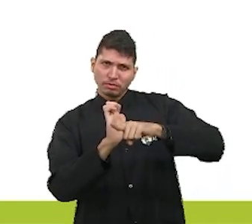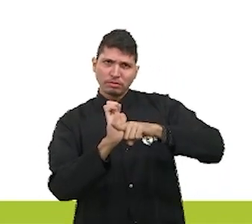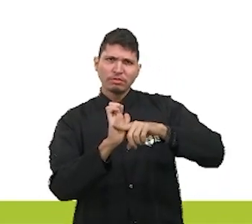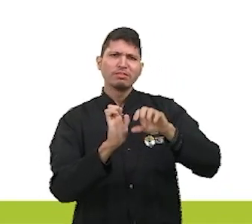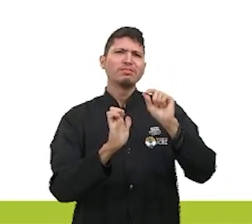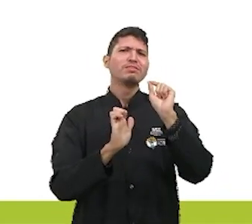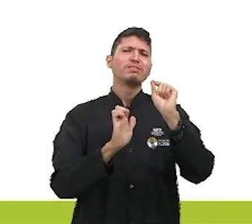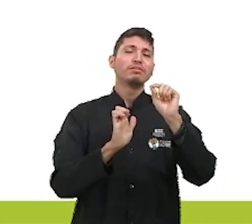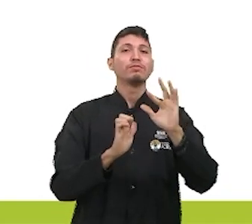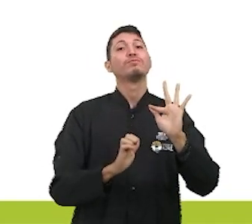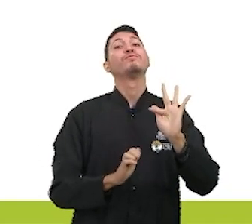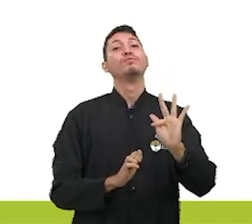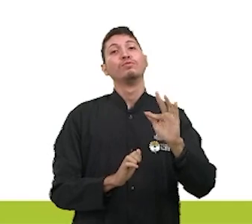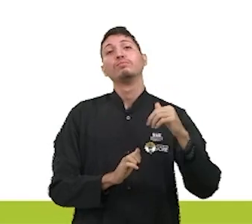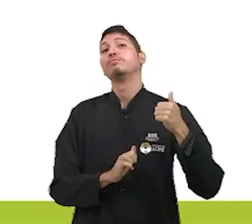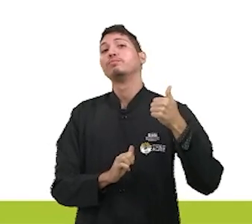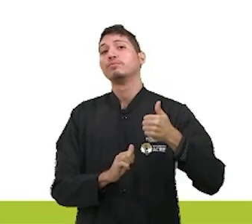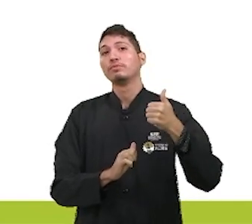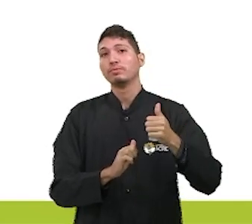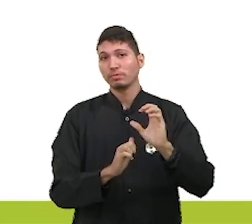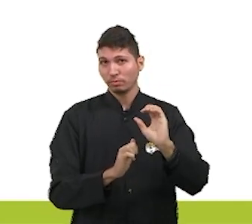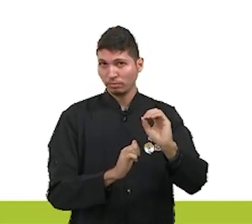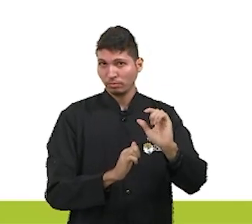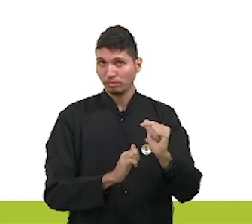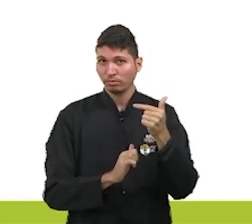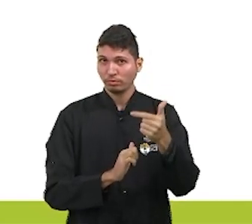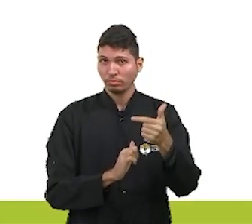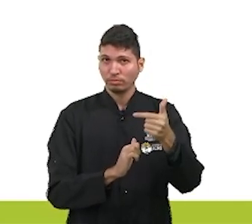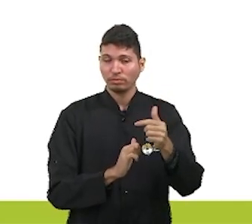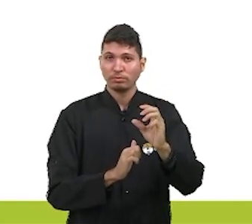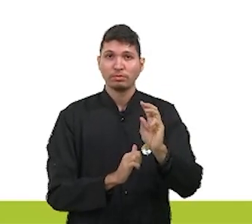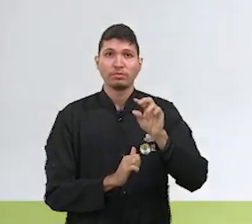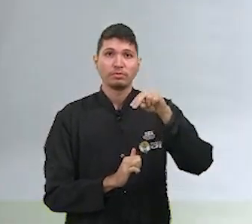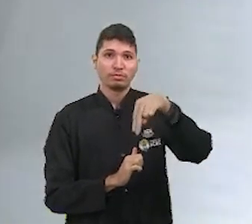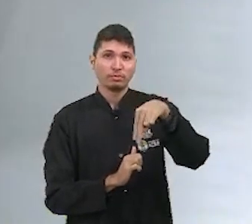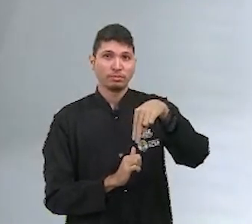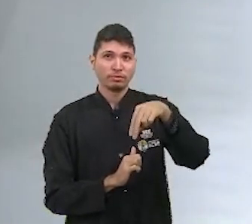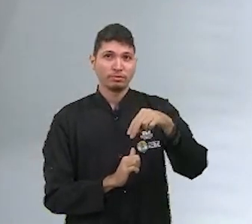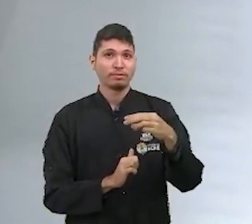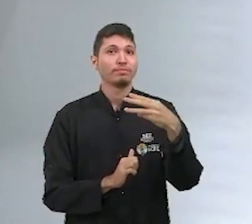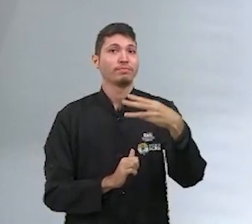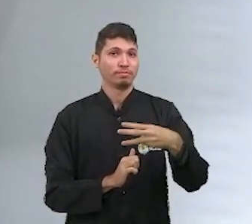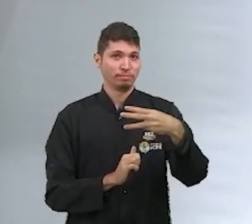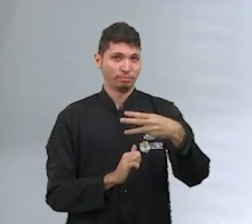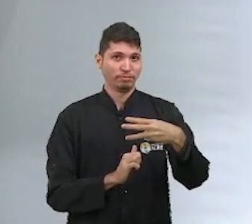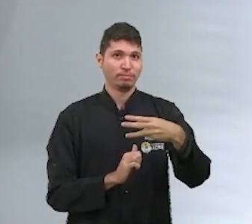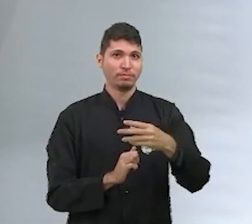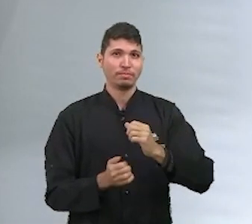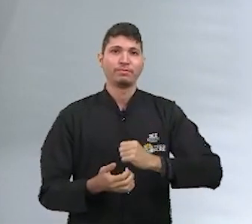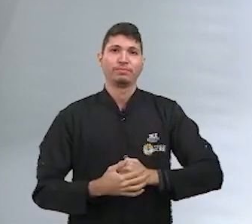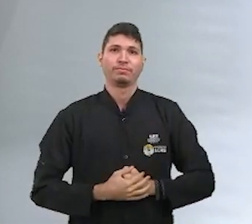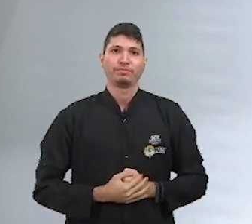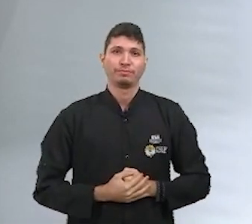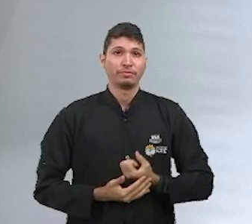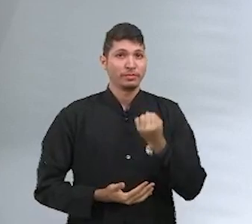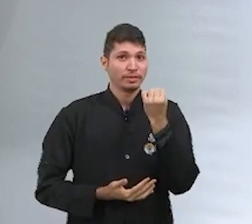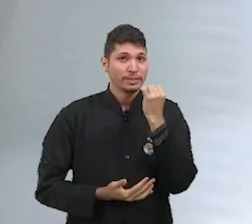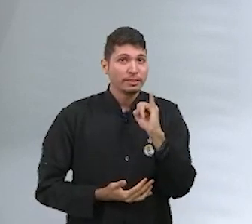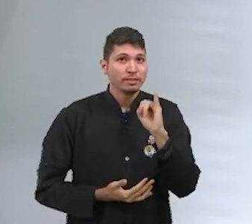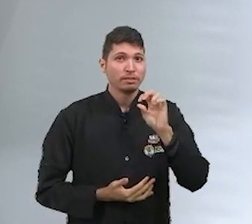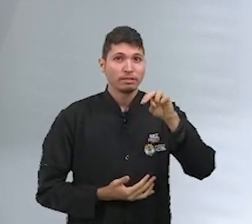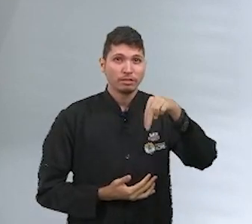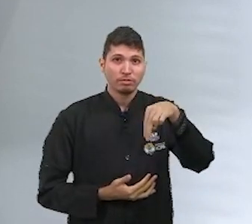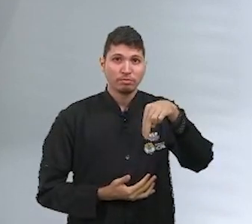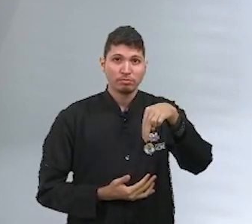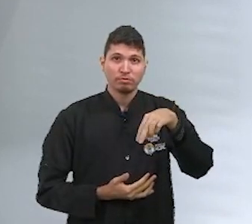é o primeiro, oxigênio é o segundo, nitrogênio é o terceiro. Se o nitrogênio